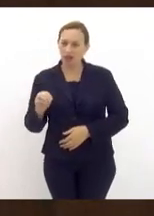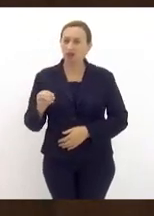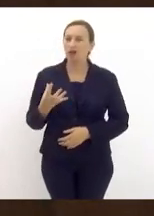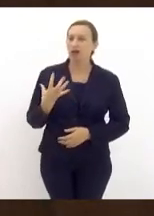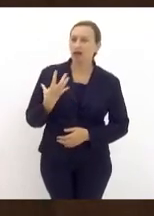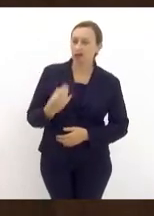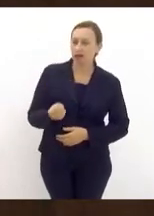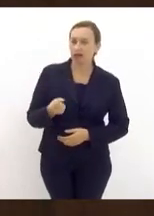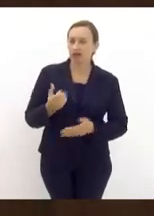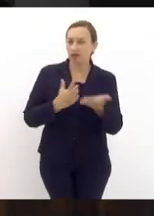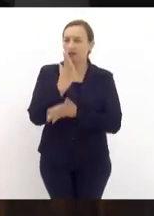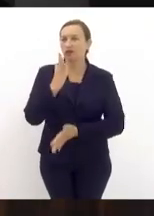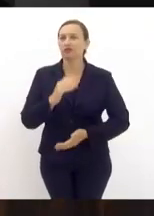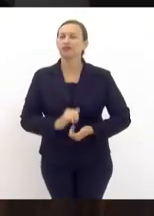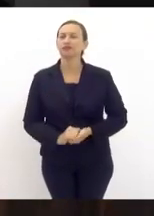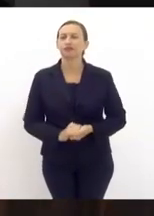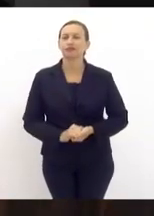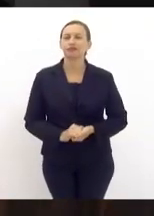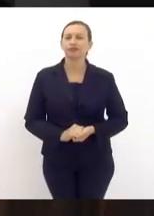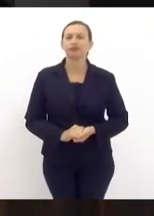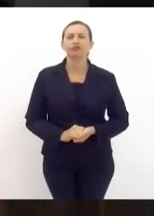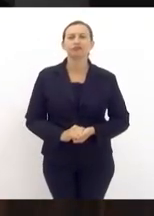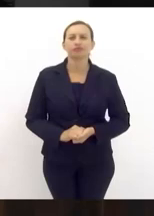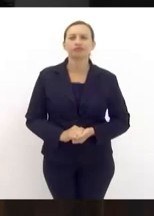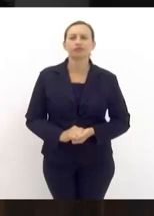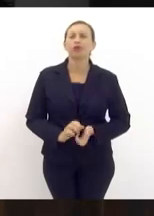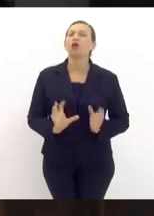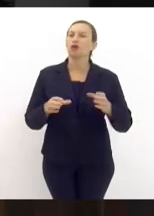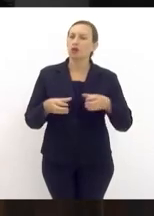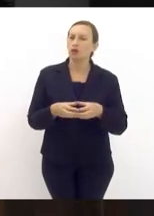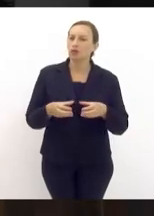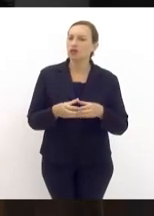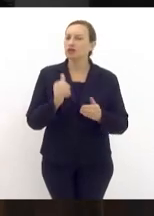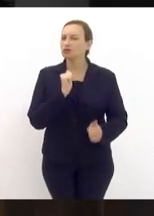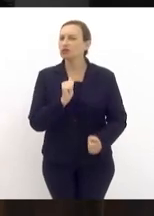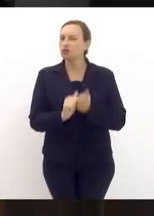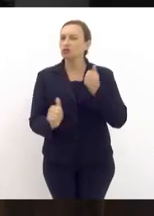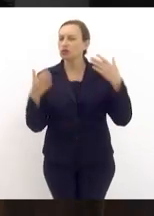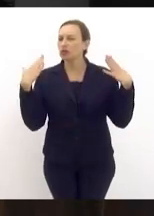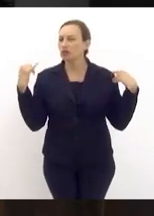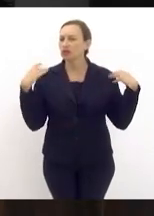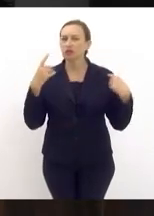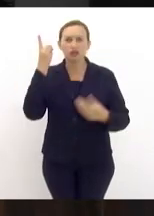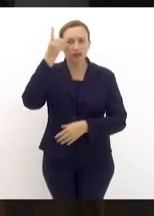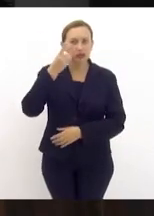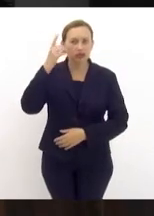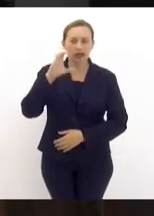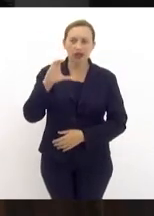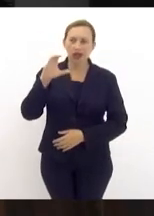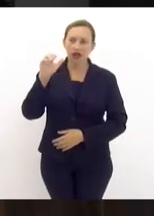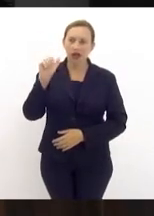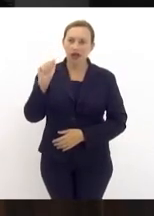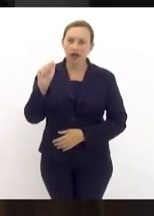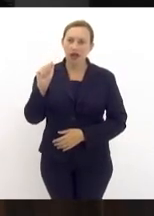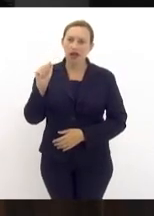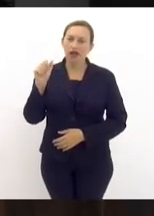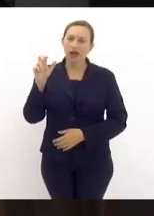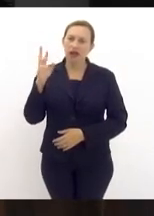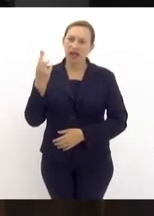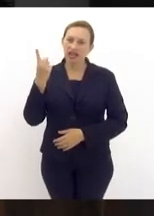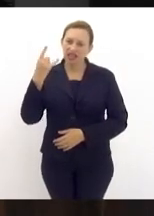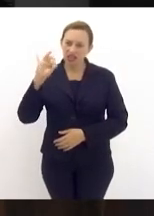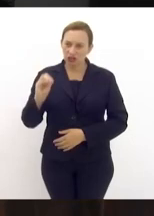favorável. Para emitir parecer pela Comissão de Esporte e Lazer, deputado Carlinhos, BNH.